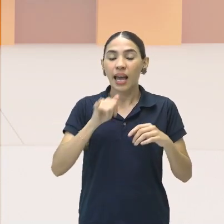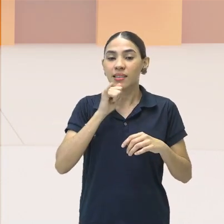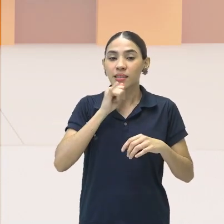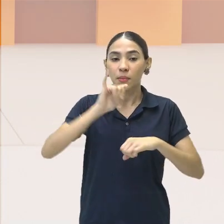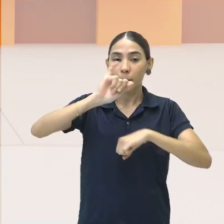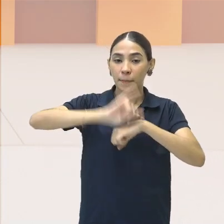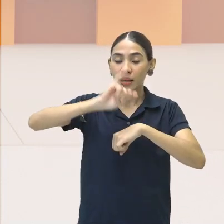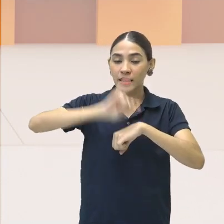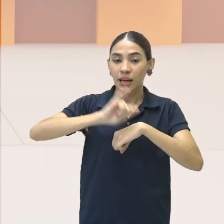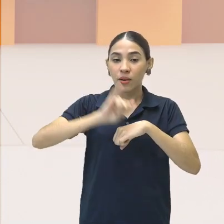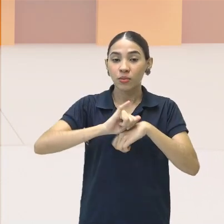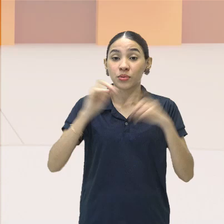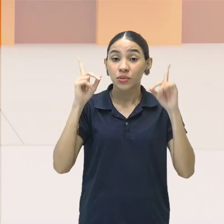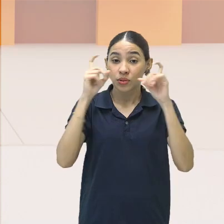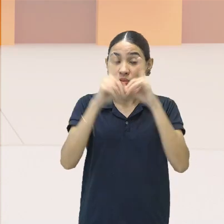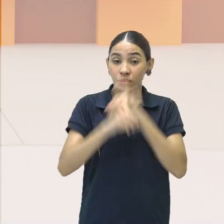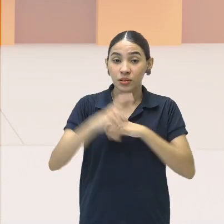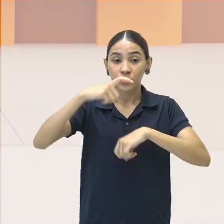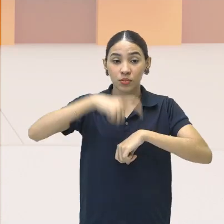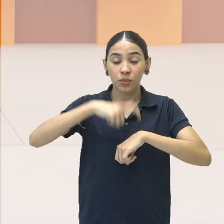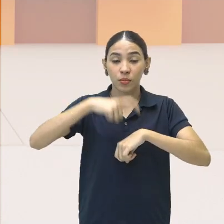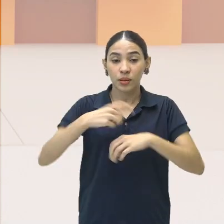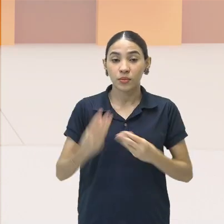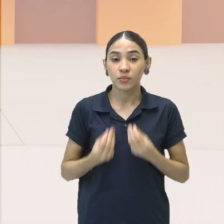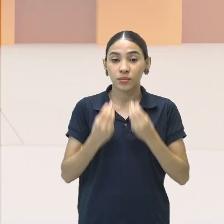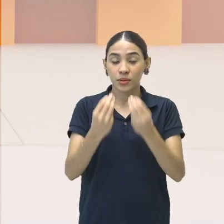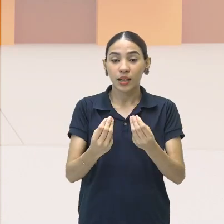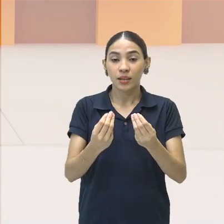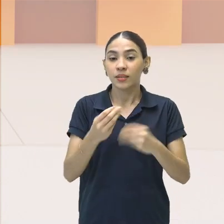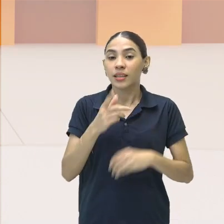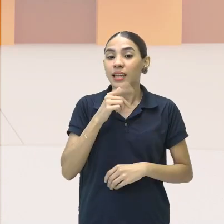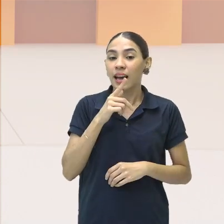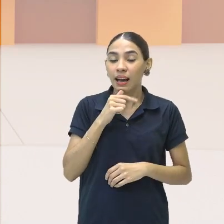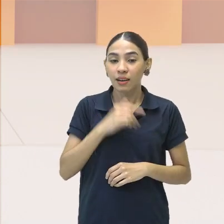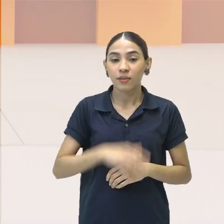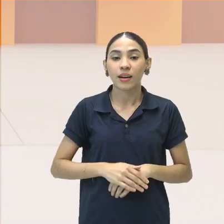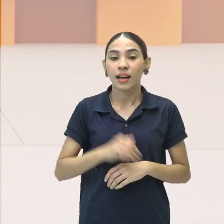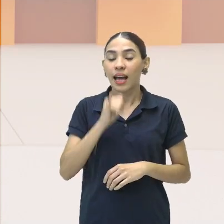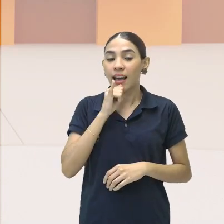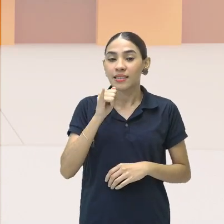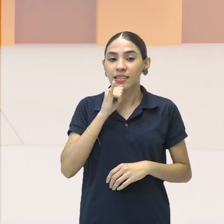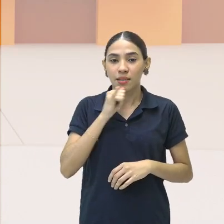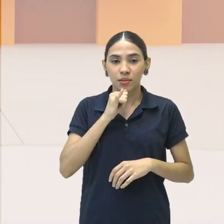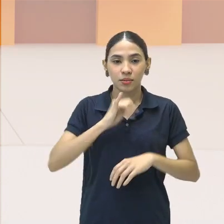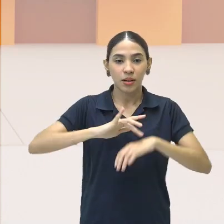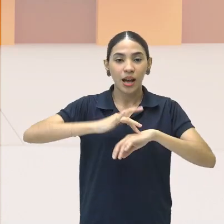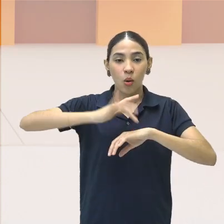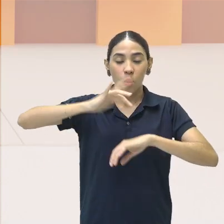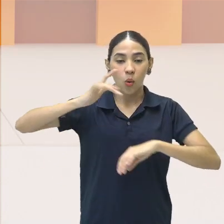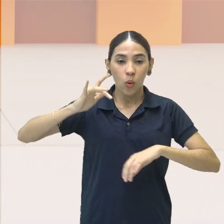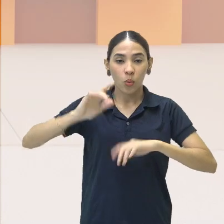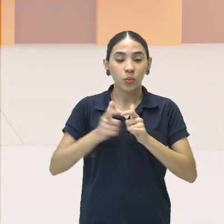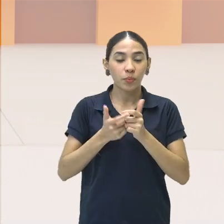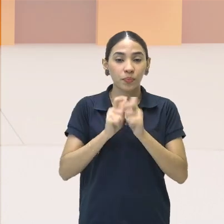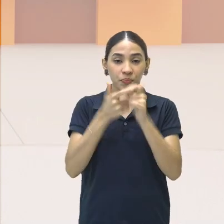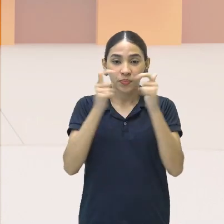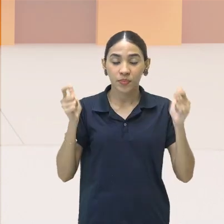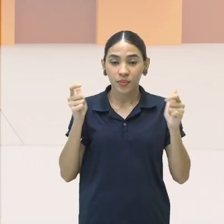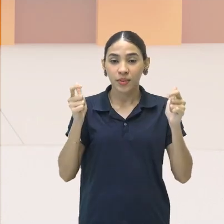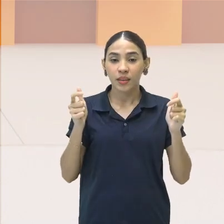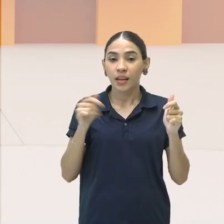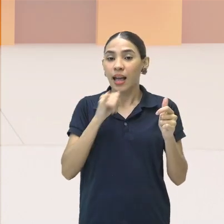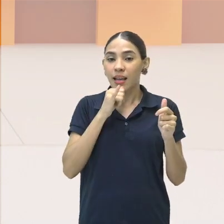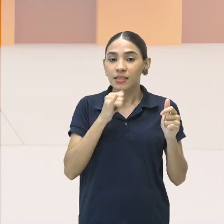pesado. Então, quando ele é jogado na água, ele faz com que as partículas de ouro elas se aglomerem, formando